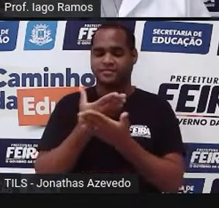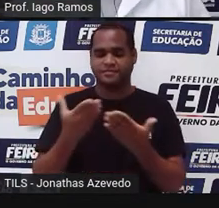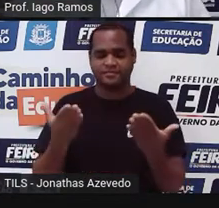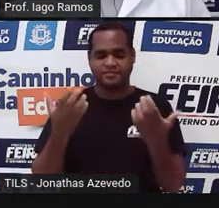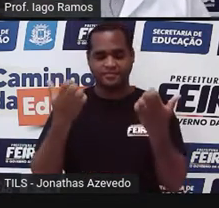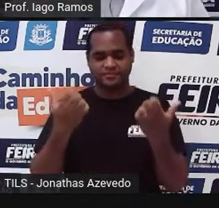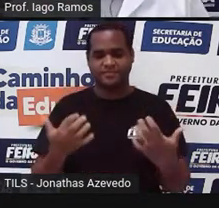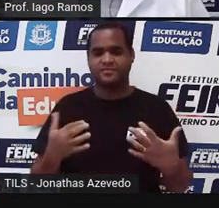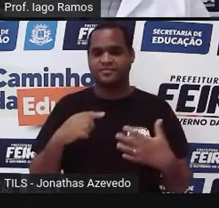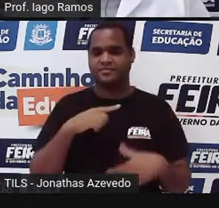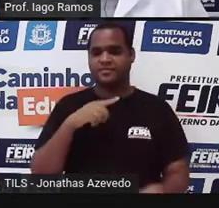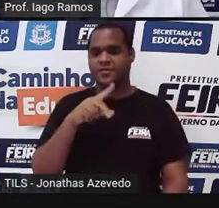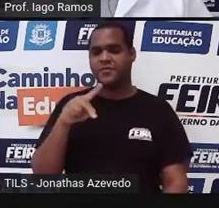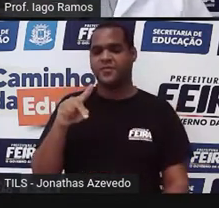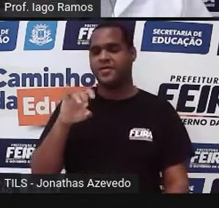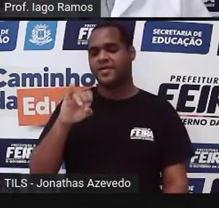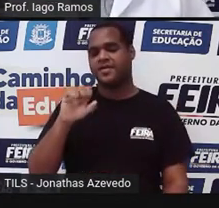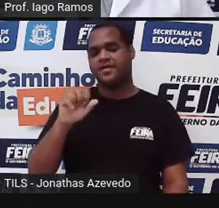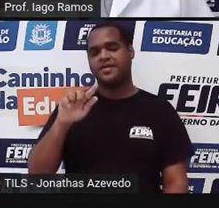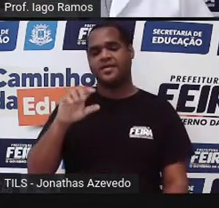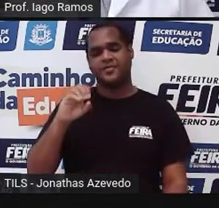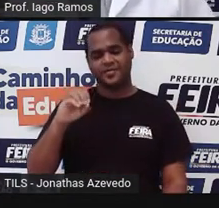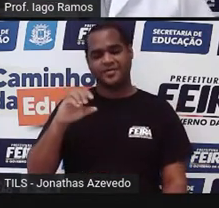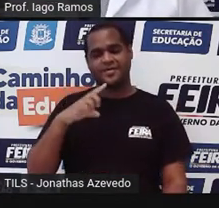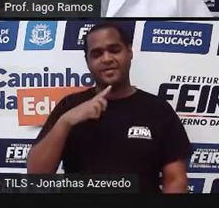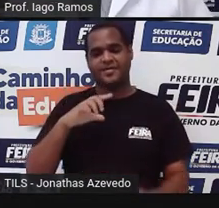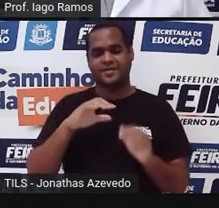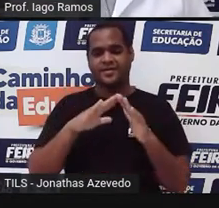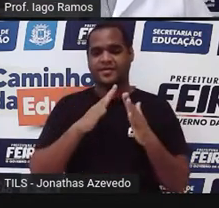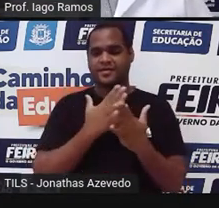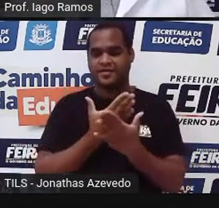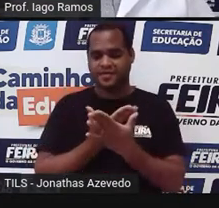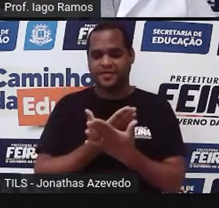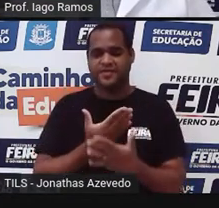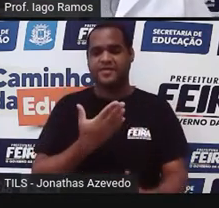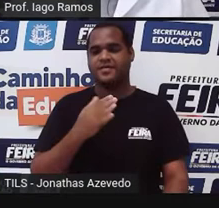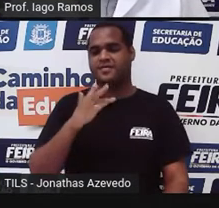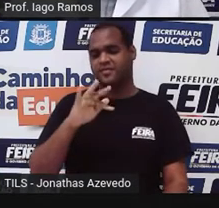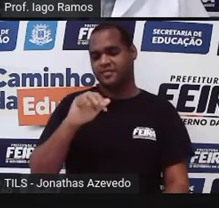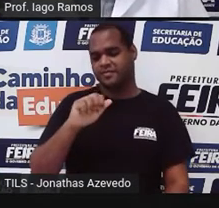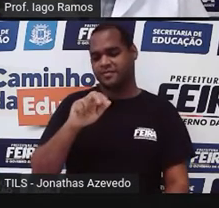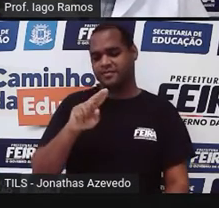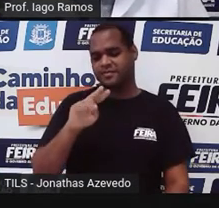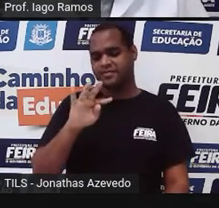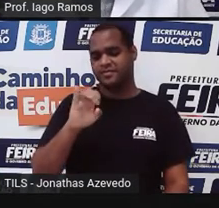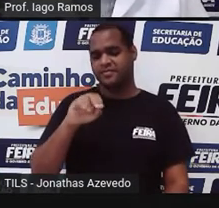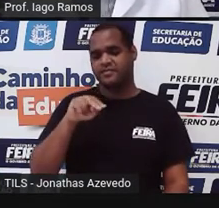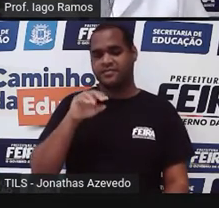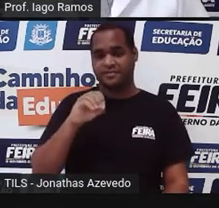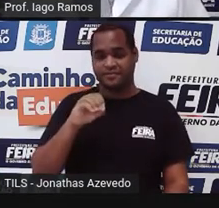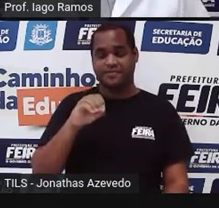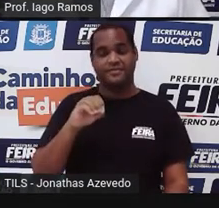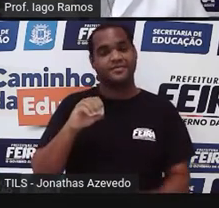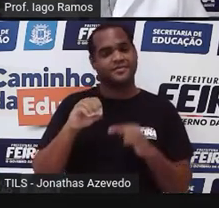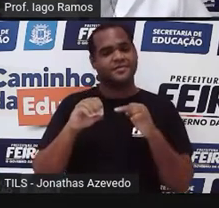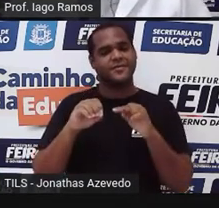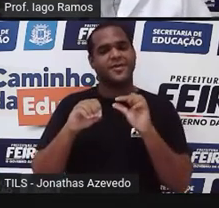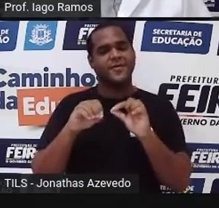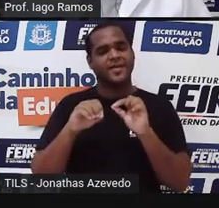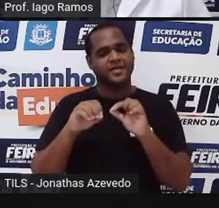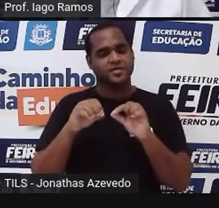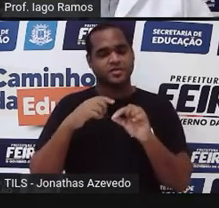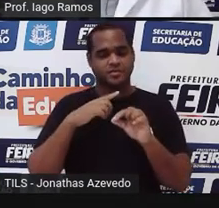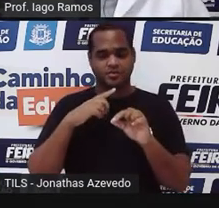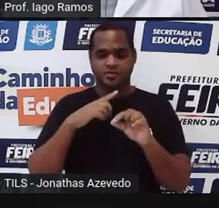é o professor Iago Ramos, vem lá da escola municipal Faustino Dias Lima. No momento eu